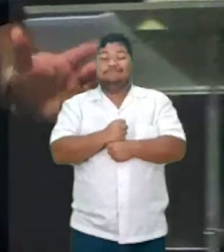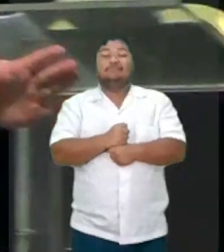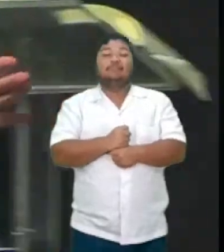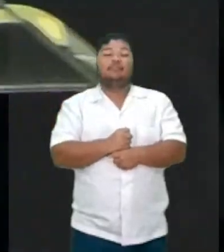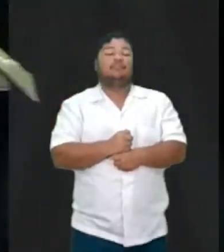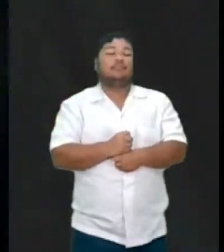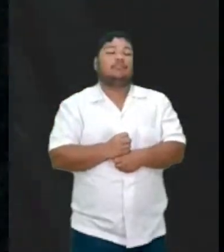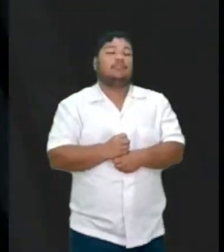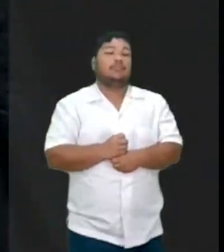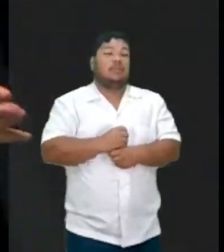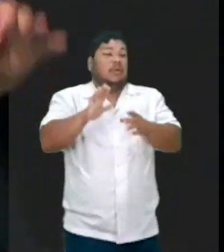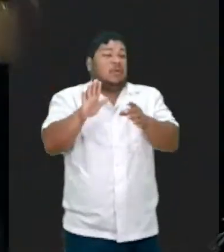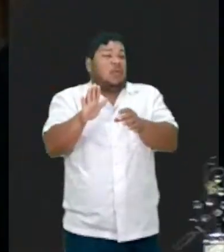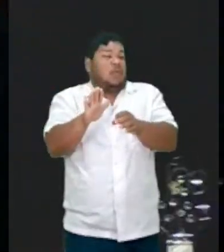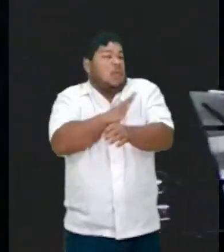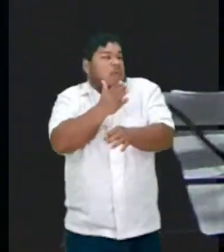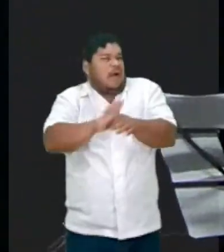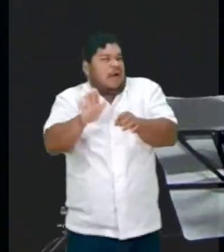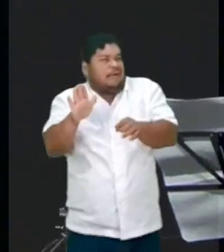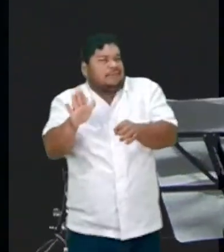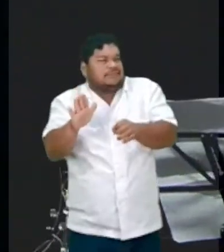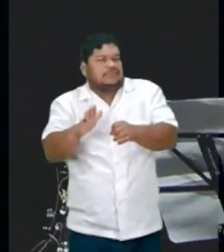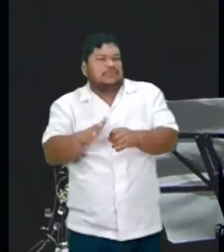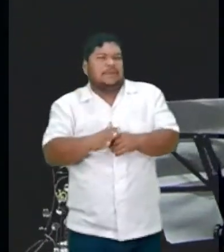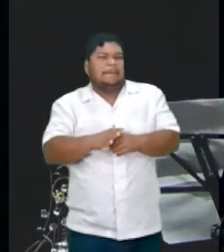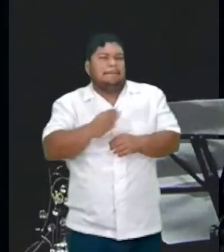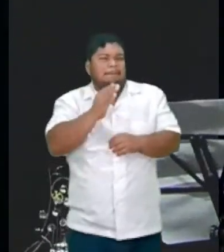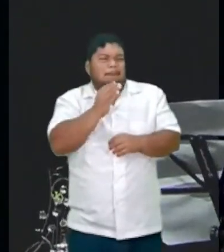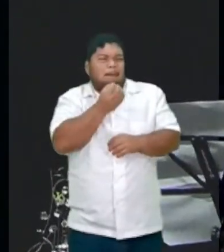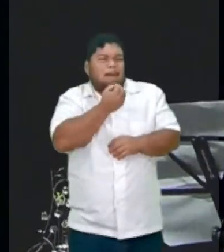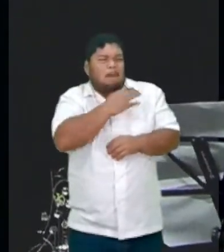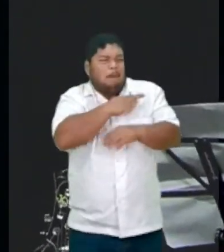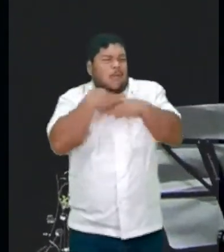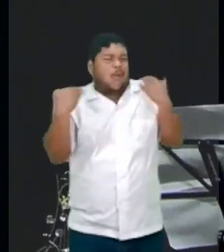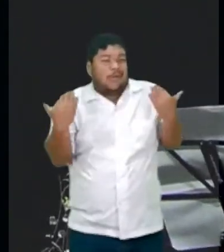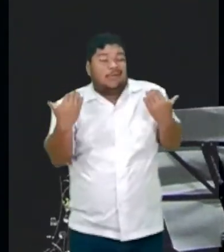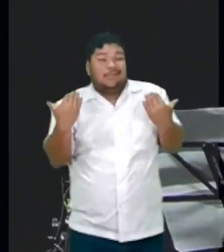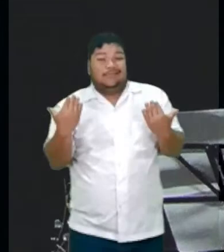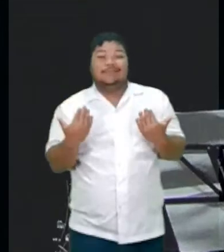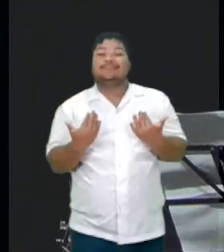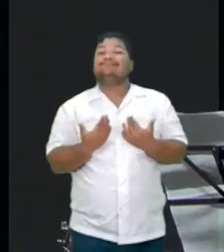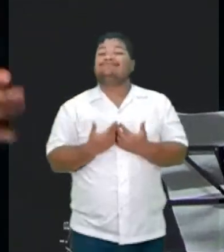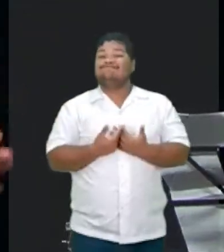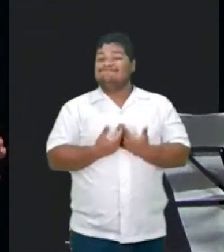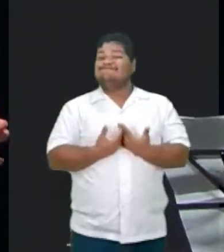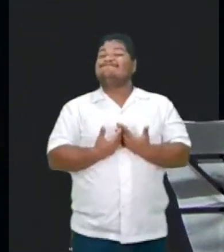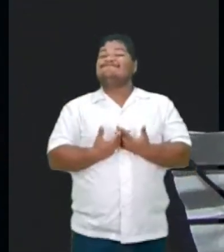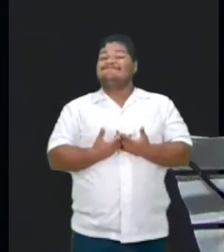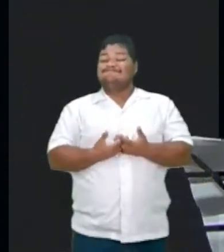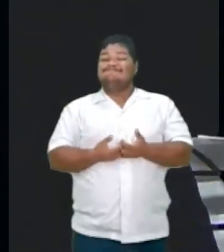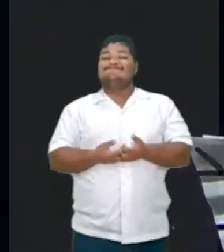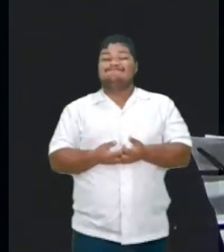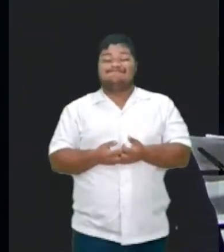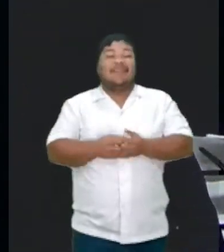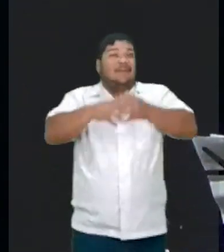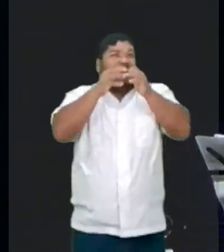do urubu já, ou seja, com os dias contados, com as horas contadas. Mas 15 anos foi uma